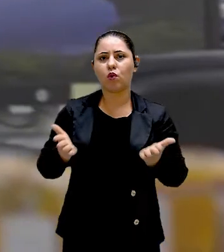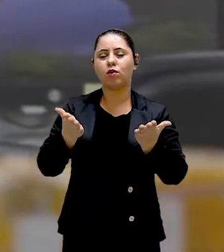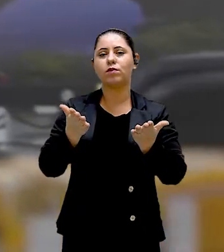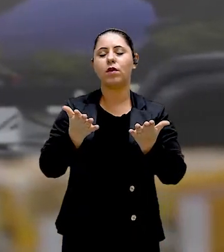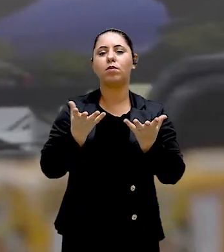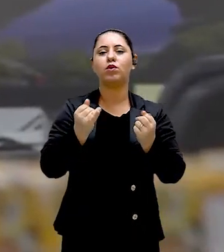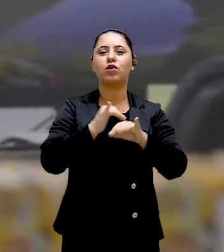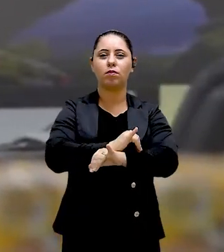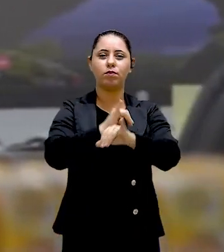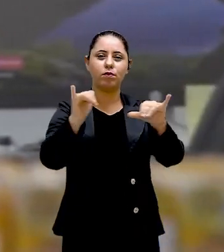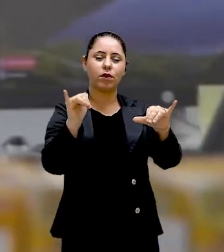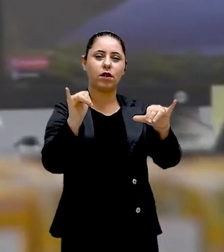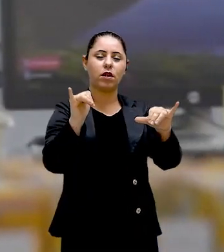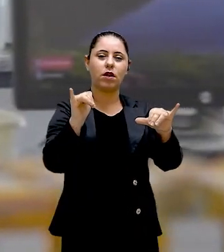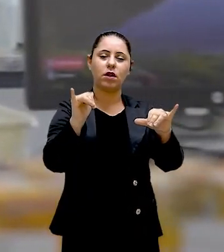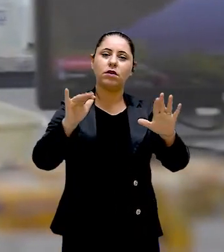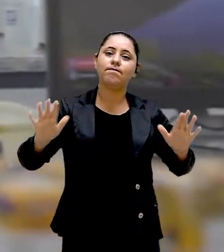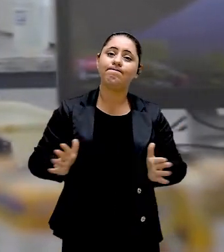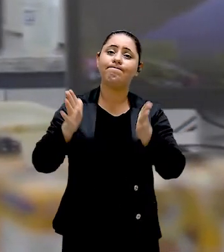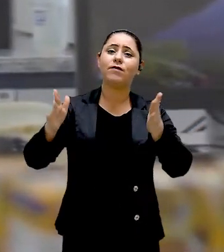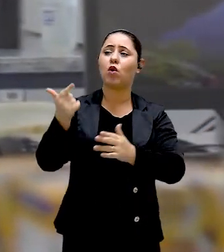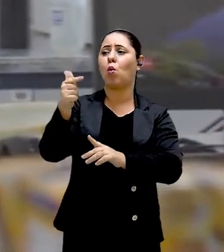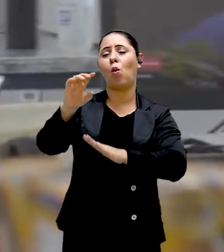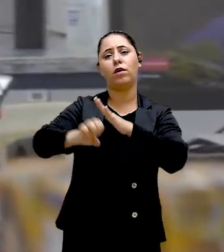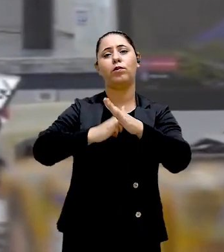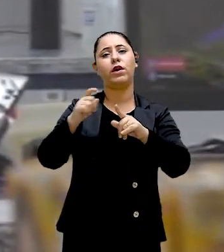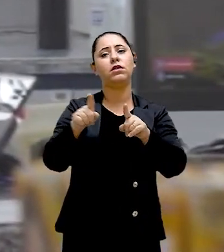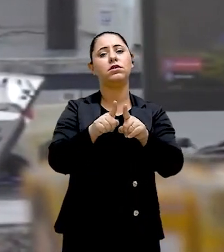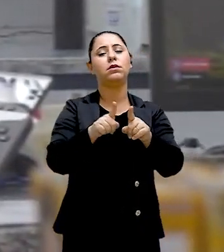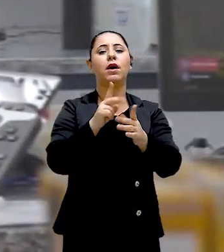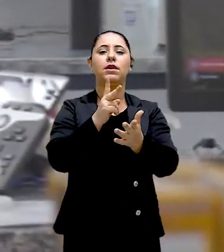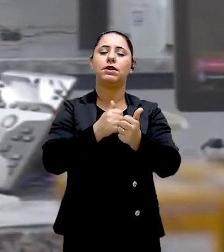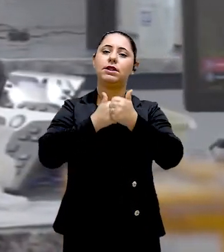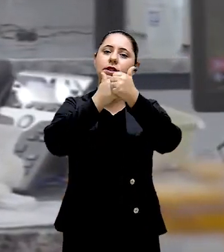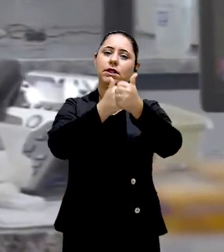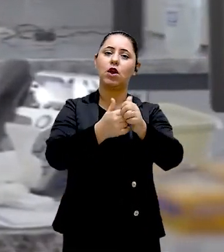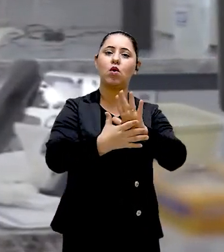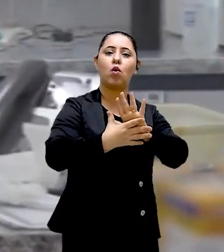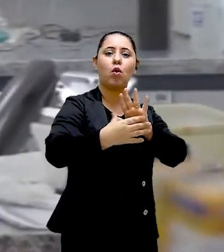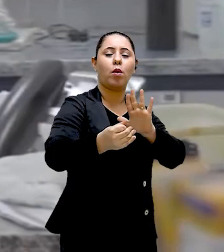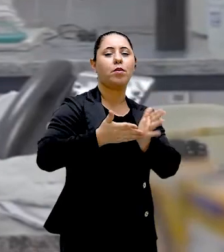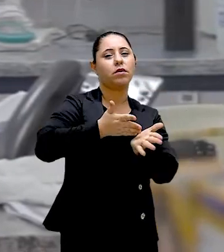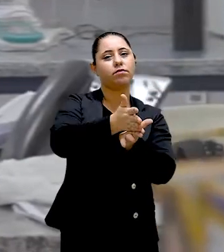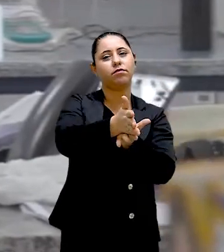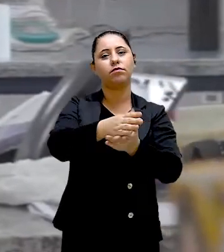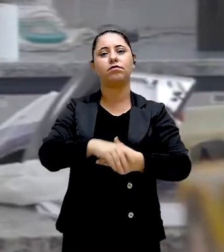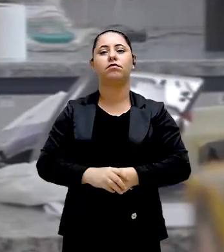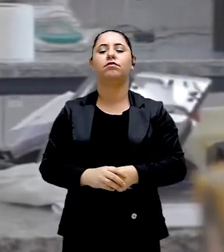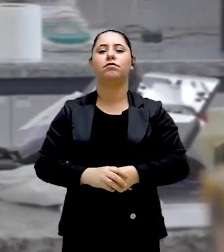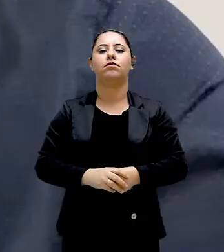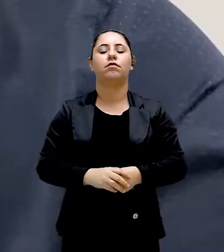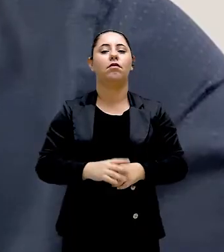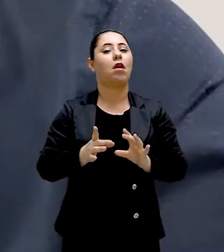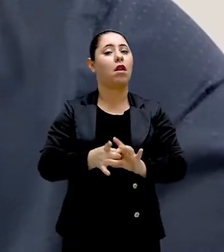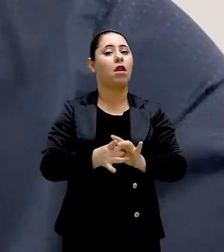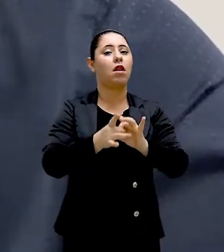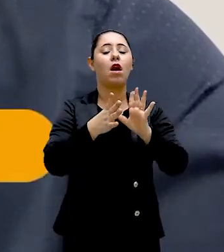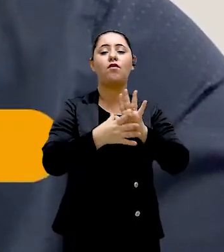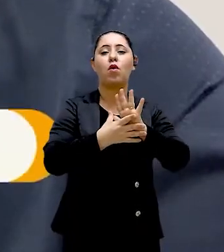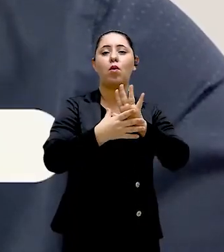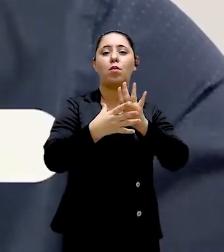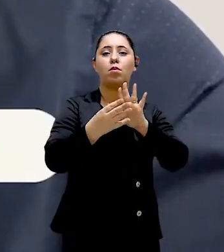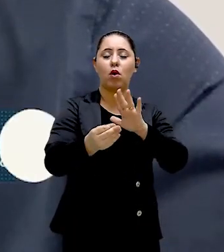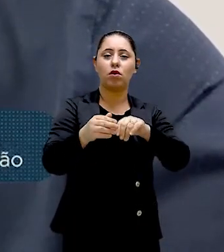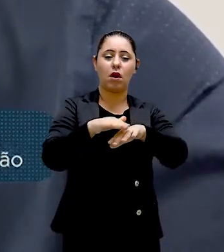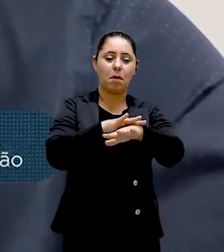e incentivar outras empresas a seguirem o mesmo caminho. Disponibilizamos nosso modelo de pele humana